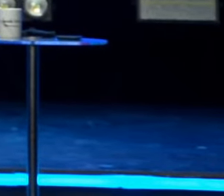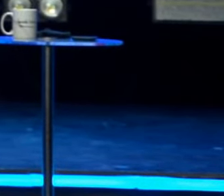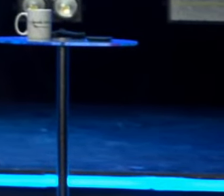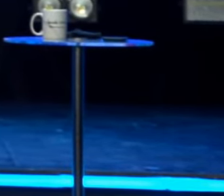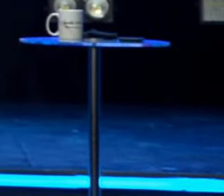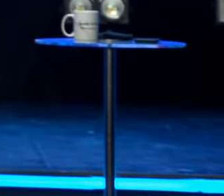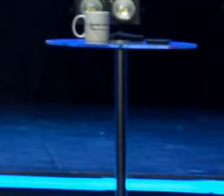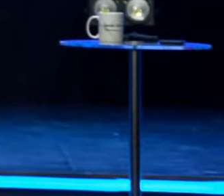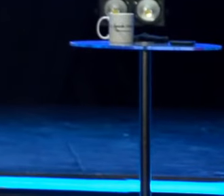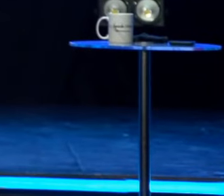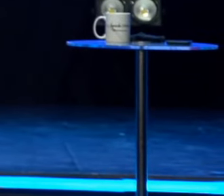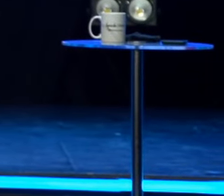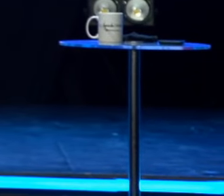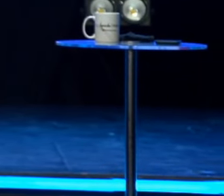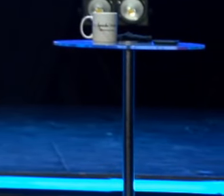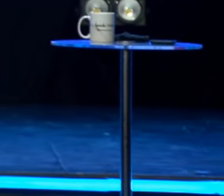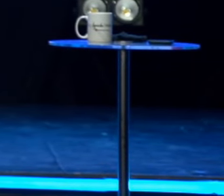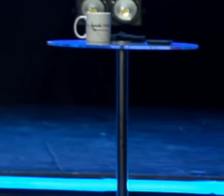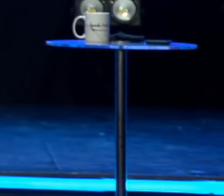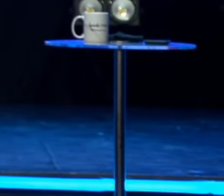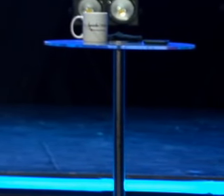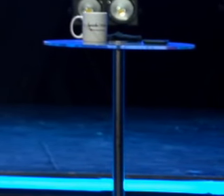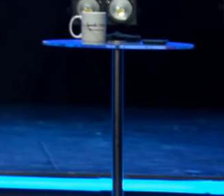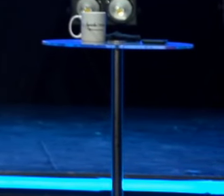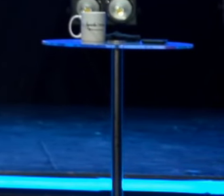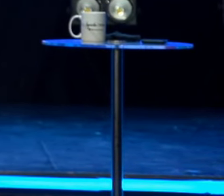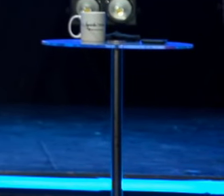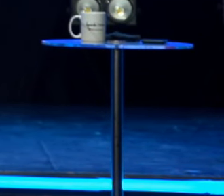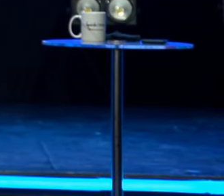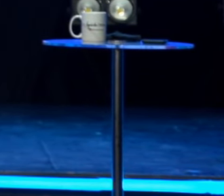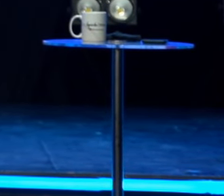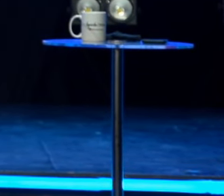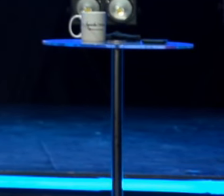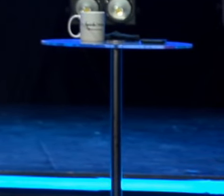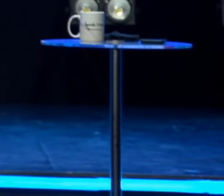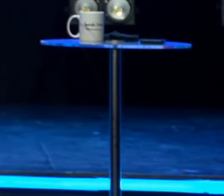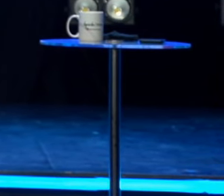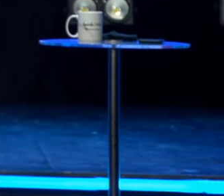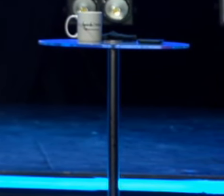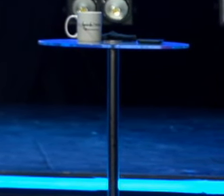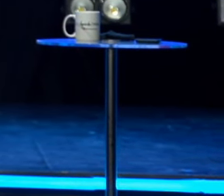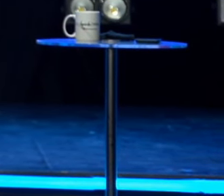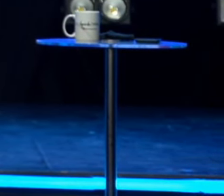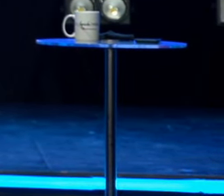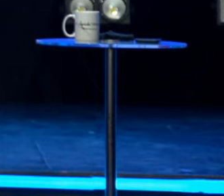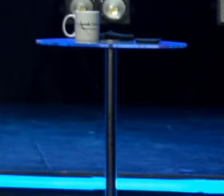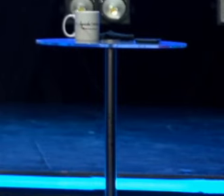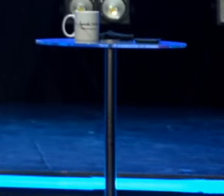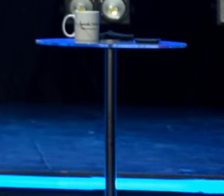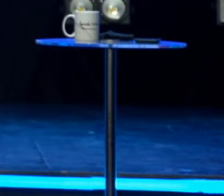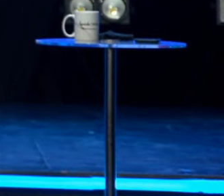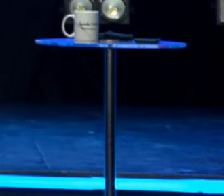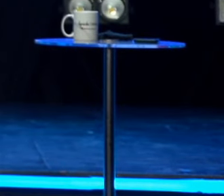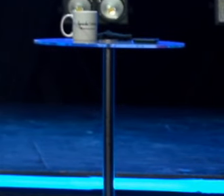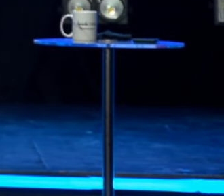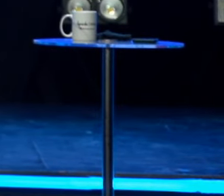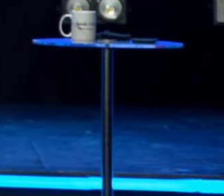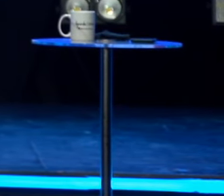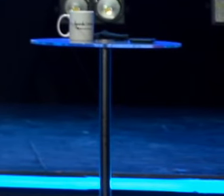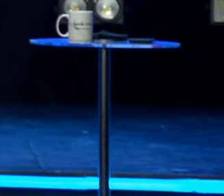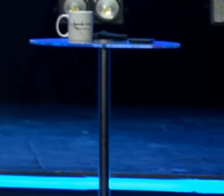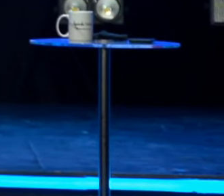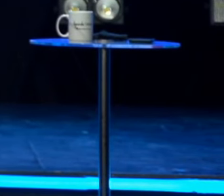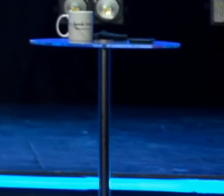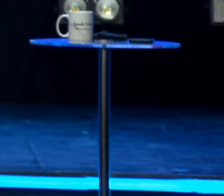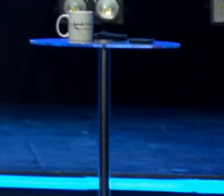palavras, e várias vezes pensando, né, cara, não pode ser. É engraçado porque a gente estava negociando um outro lugar. Eu estou ganhando